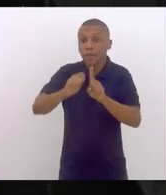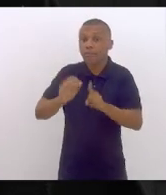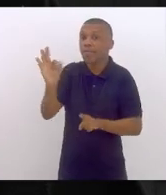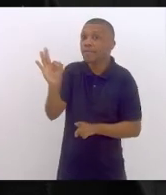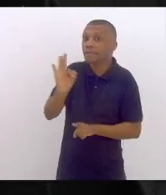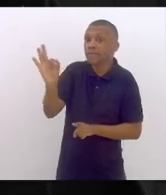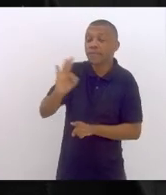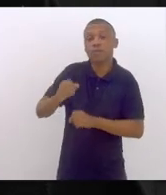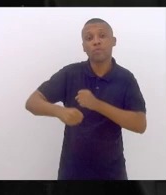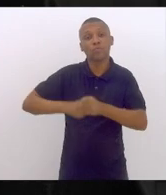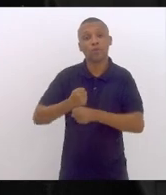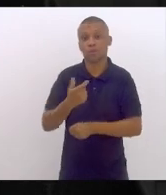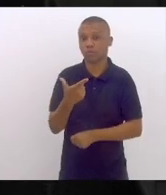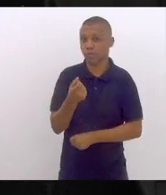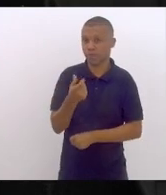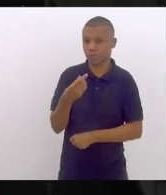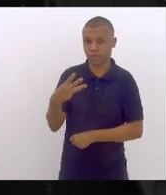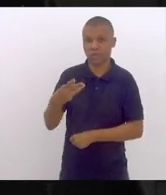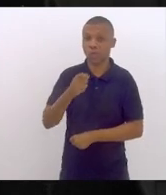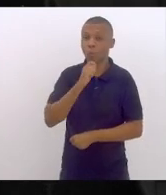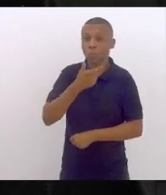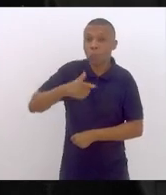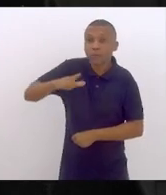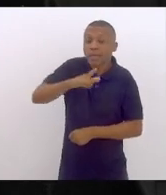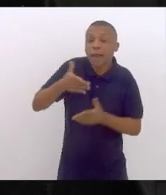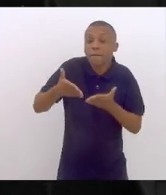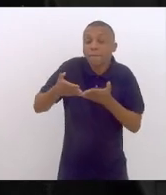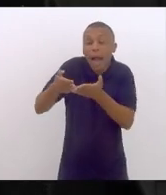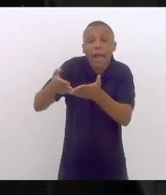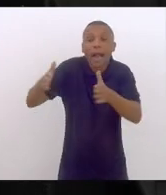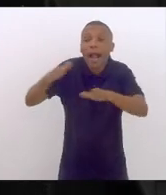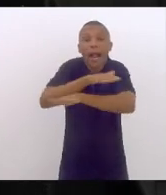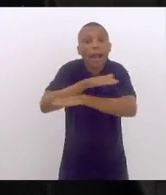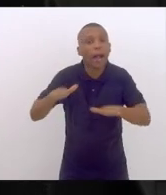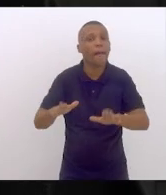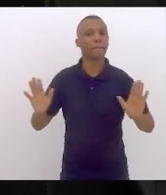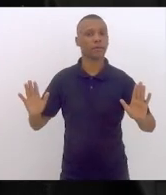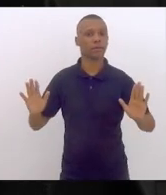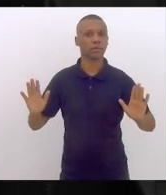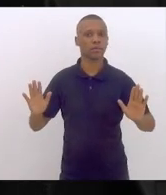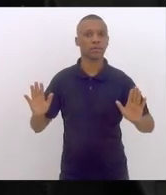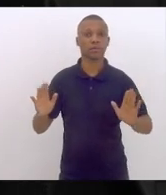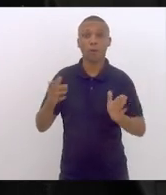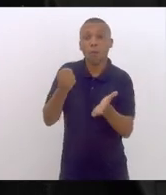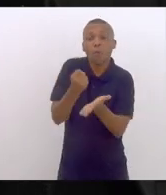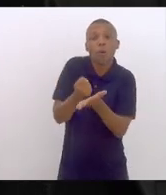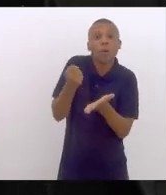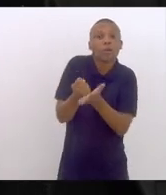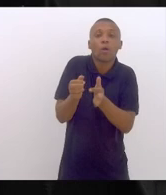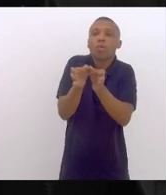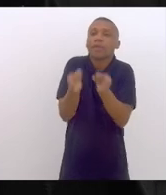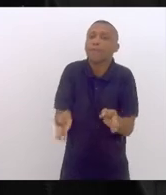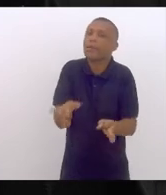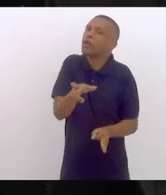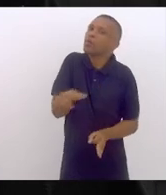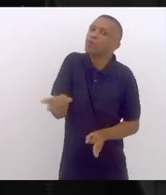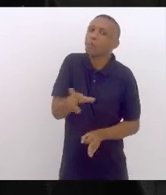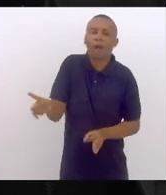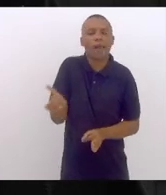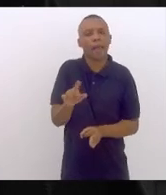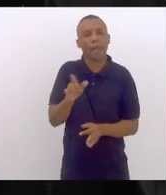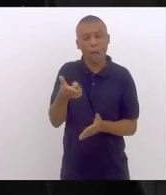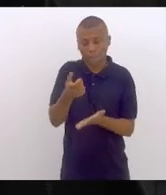2023 não tenha transporte com Aviário eu quero aqui lembrar o seguinte não é uma concessão qualquer é uma concessão muito